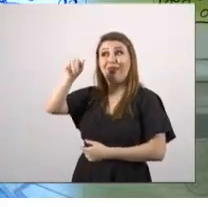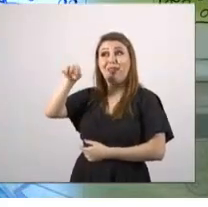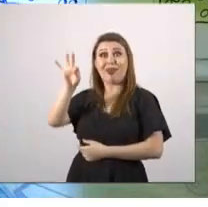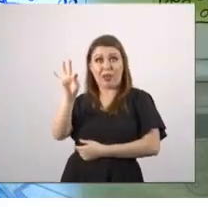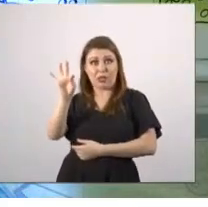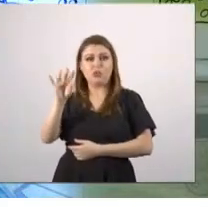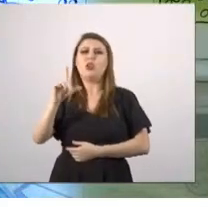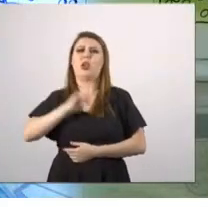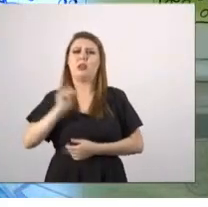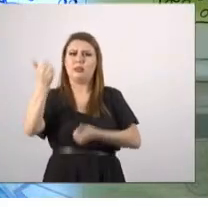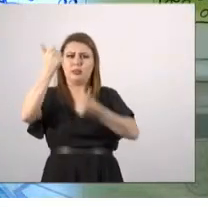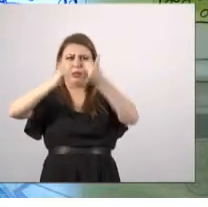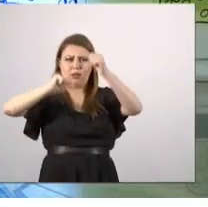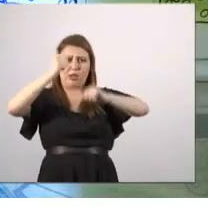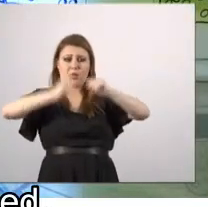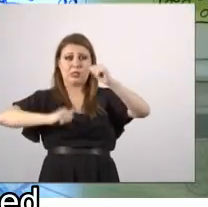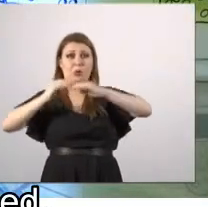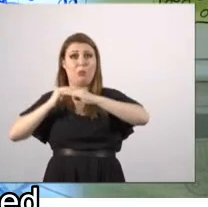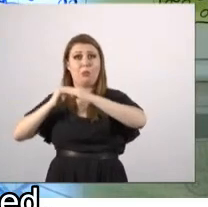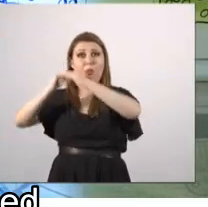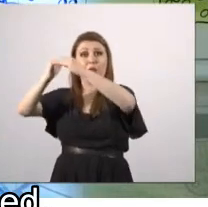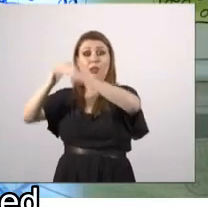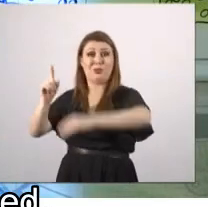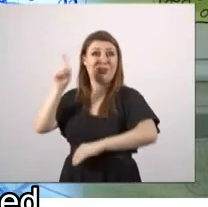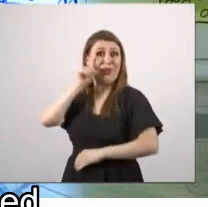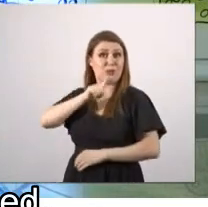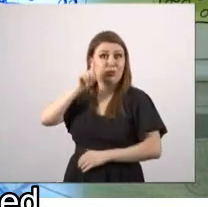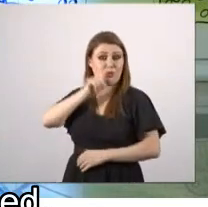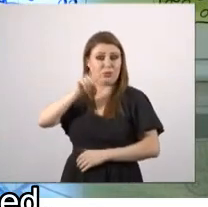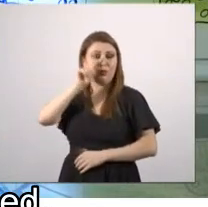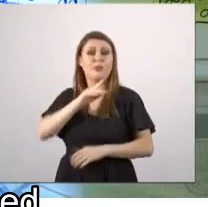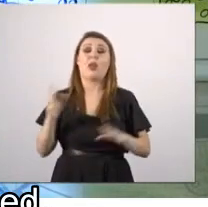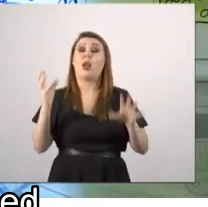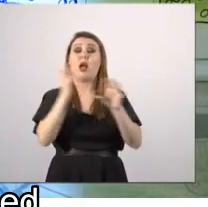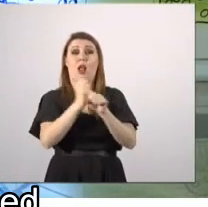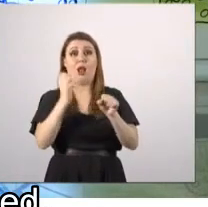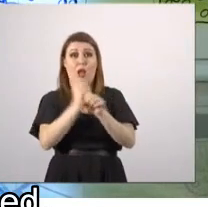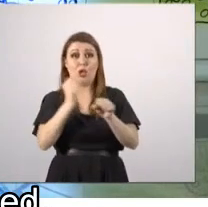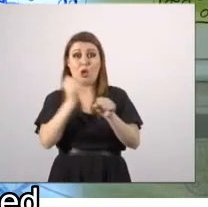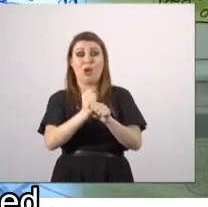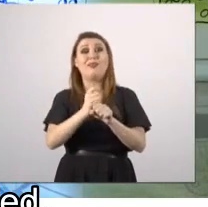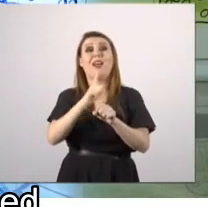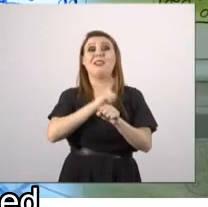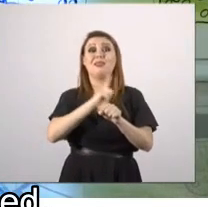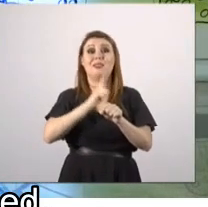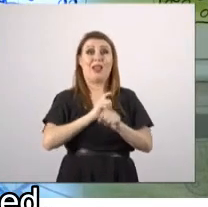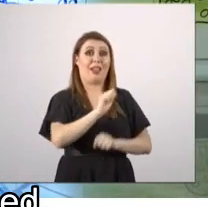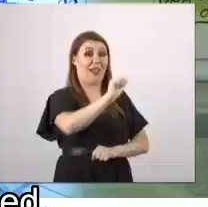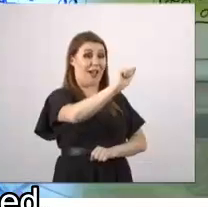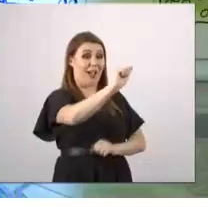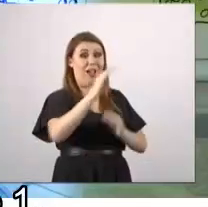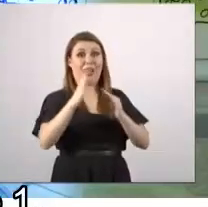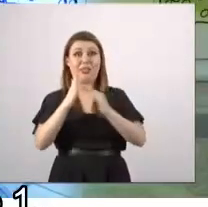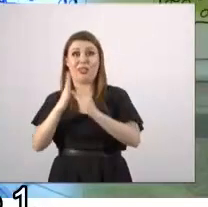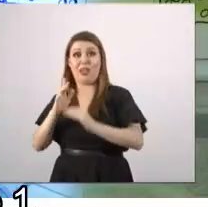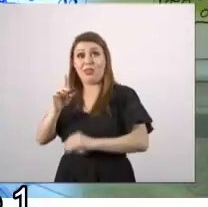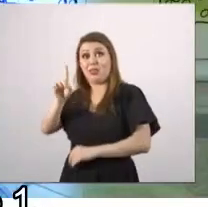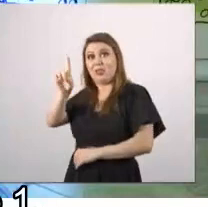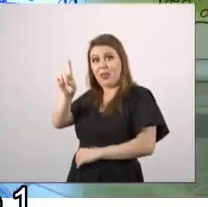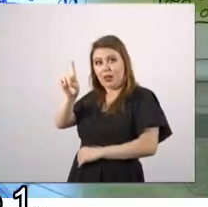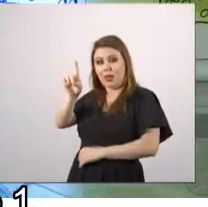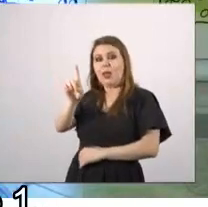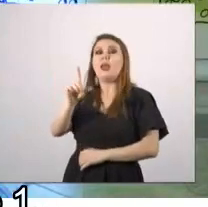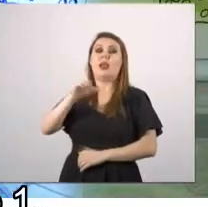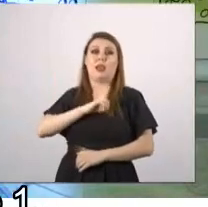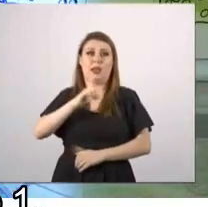avaliados conforme o padrão americano, em que as notas estão relacionadas a conceitos de A a D, que têm